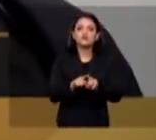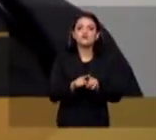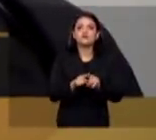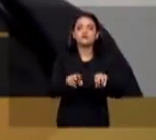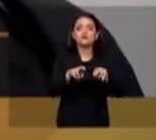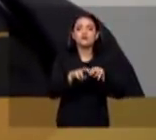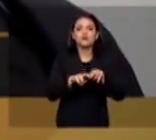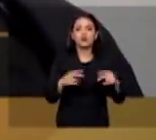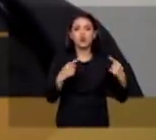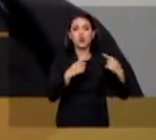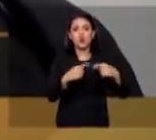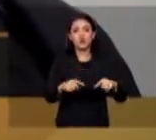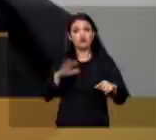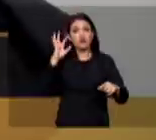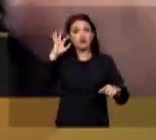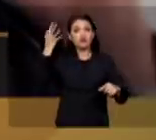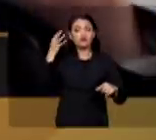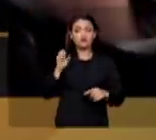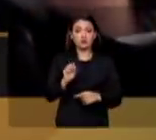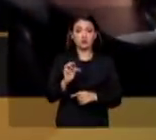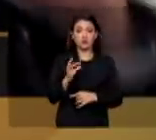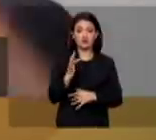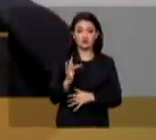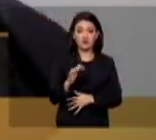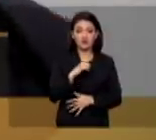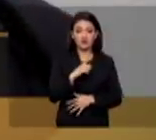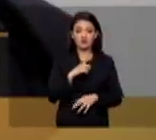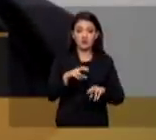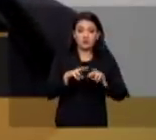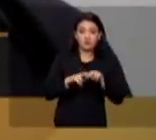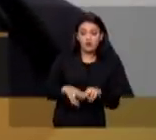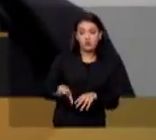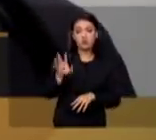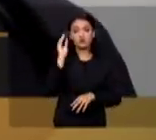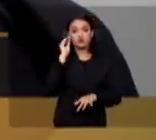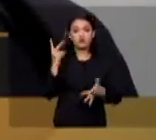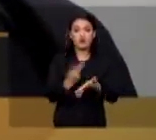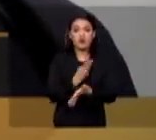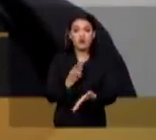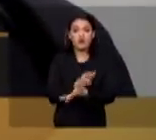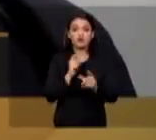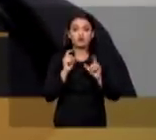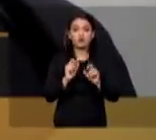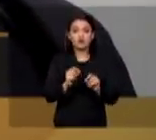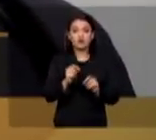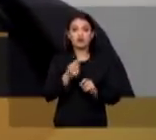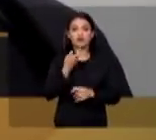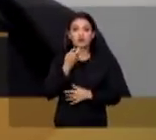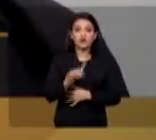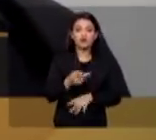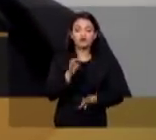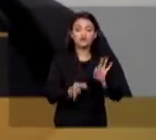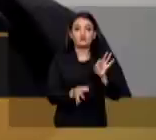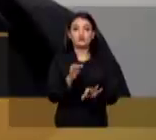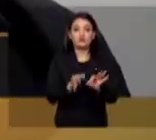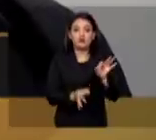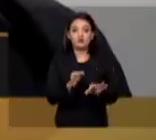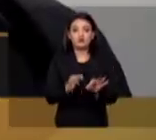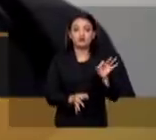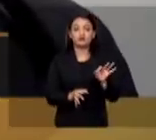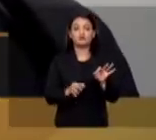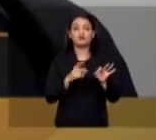autoridade das decisões desta Suprema Corte ante a equivocada concepção de que o pronunciamento judicial arrostado na origem é